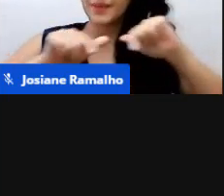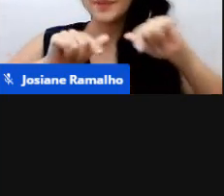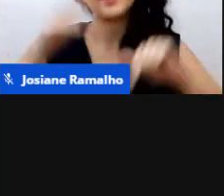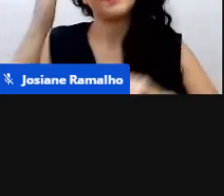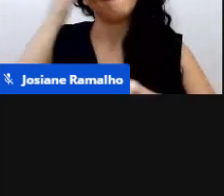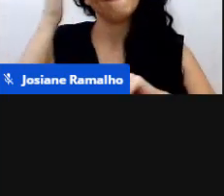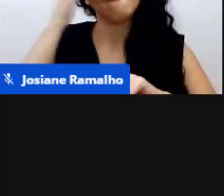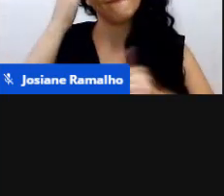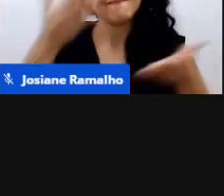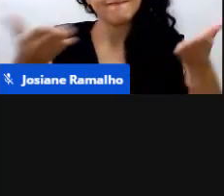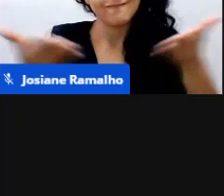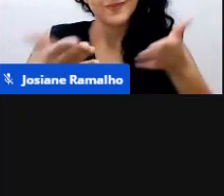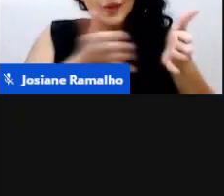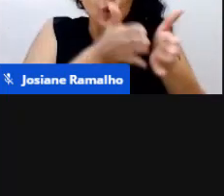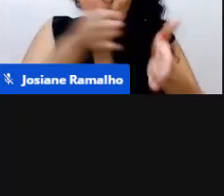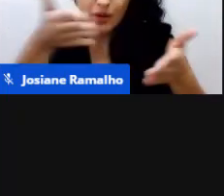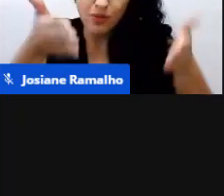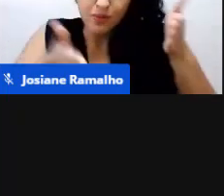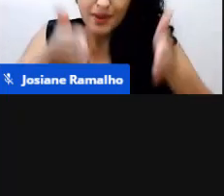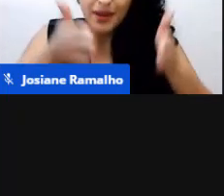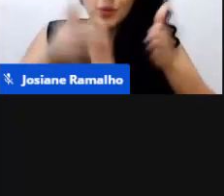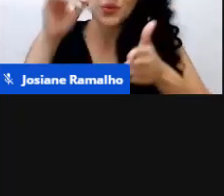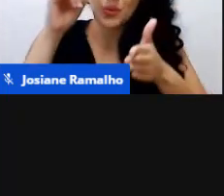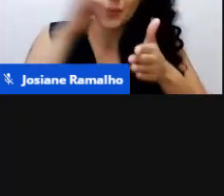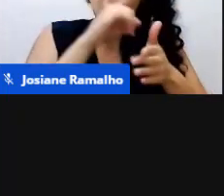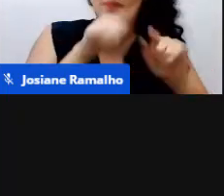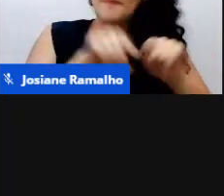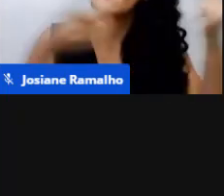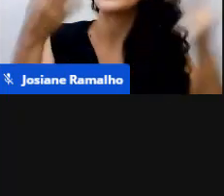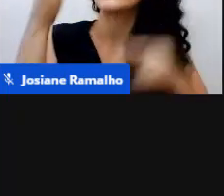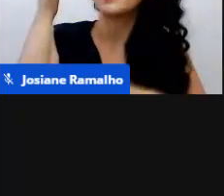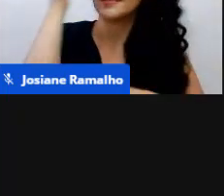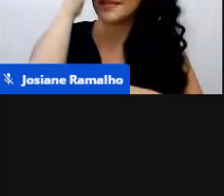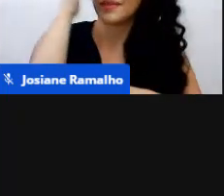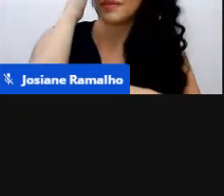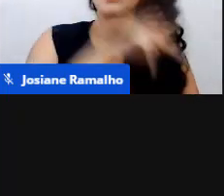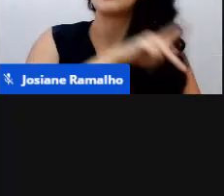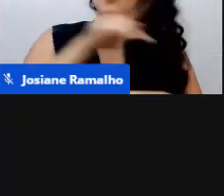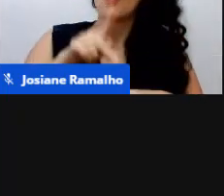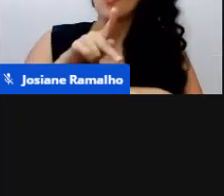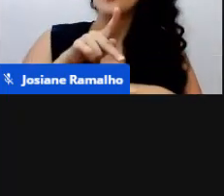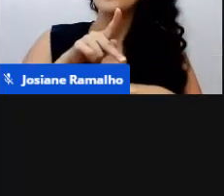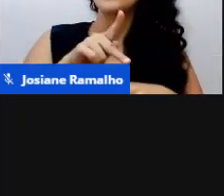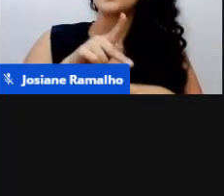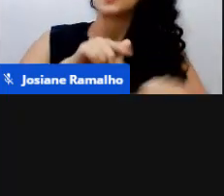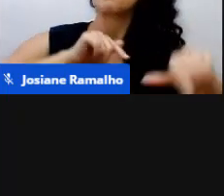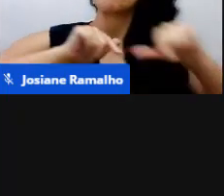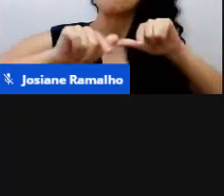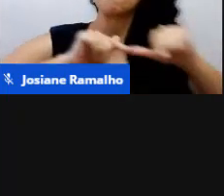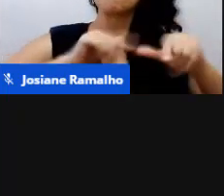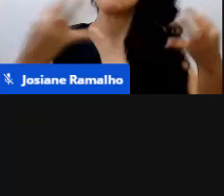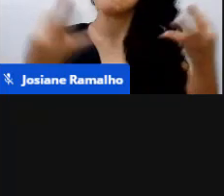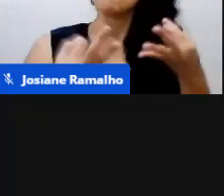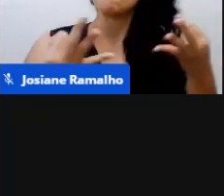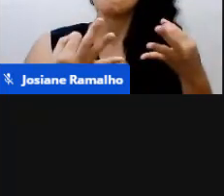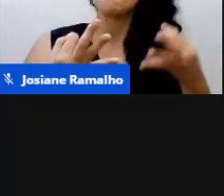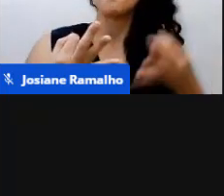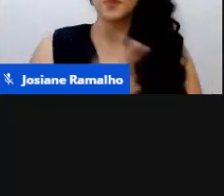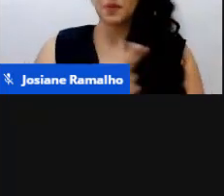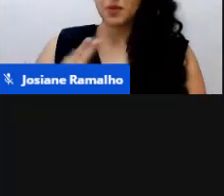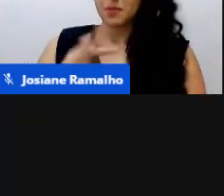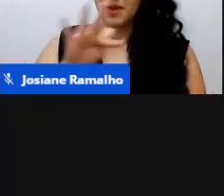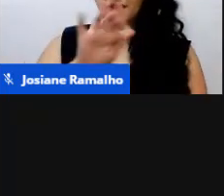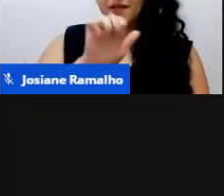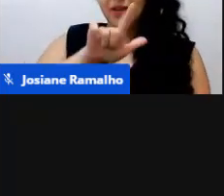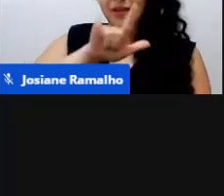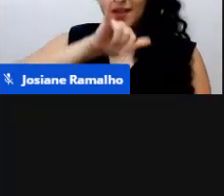mas também sabemos que vocês, professores, estão dando o melhor de vocês dentro das instituições. Eu sou o professor Felipe Augusto,